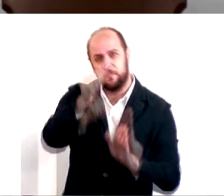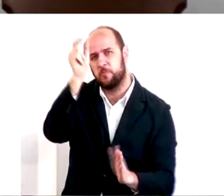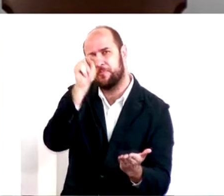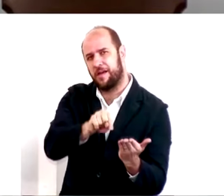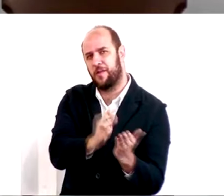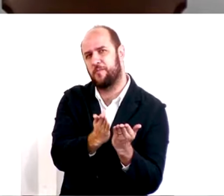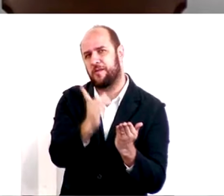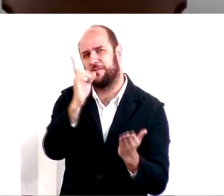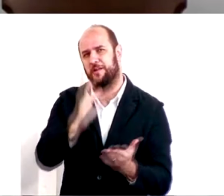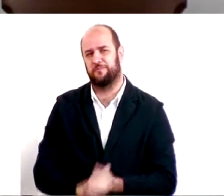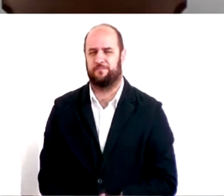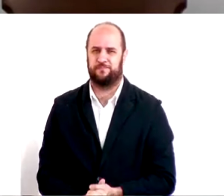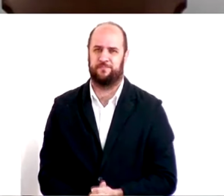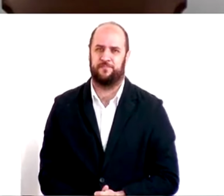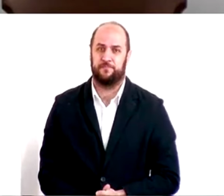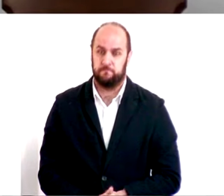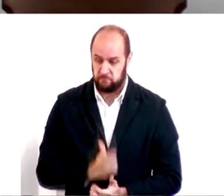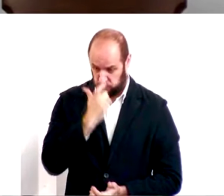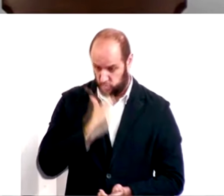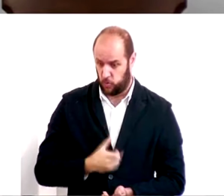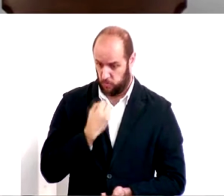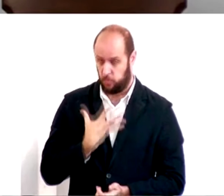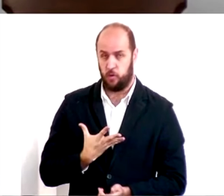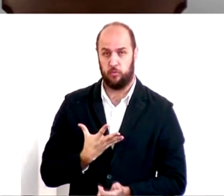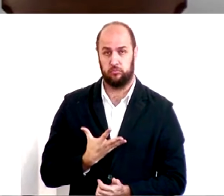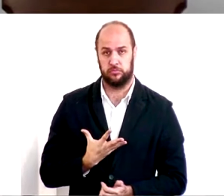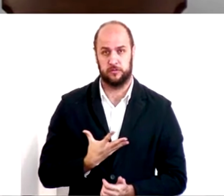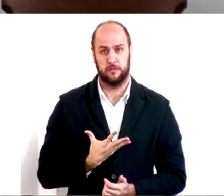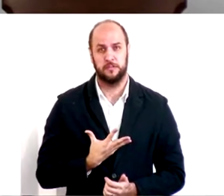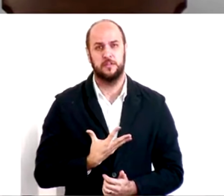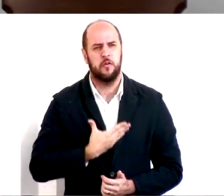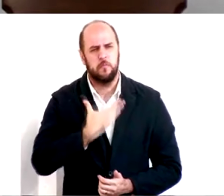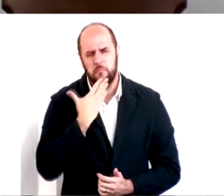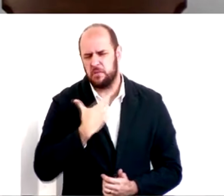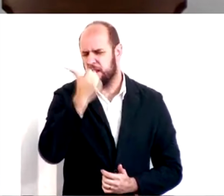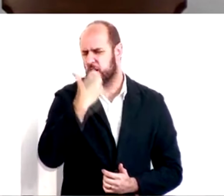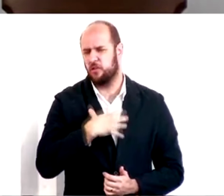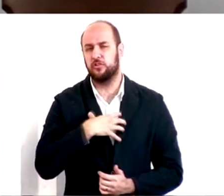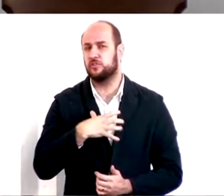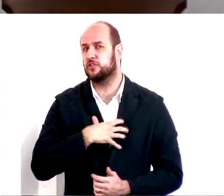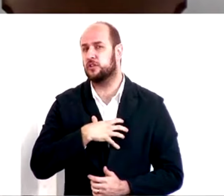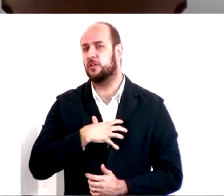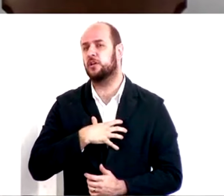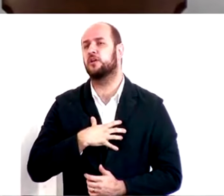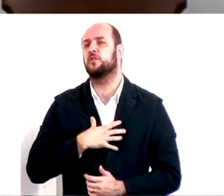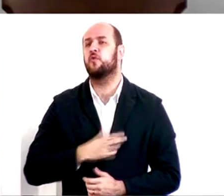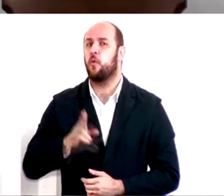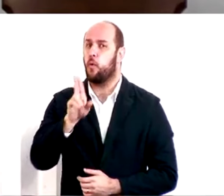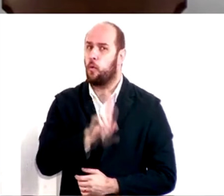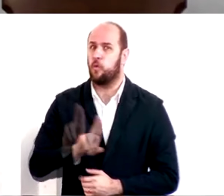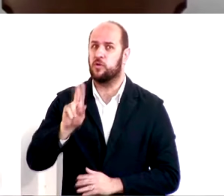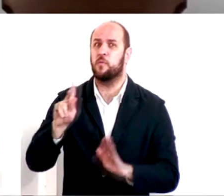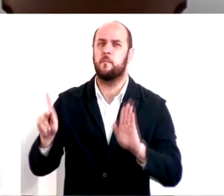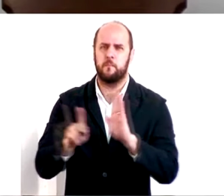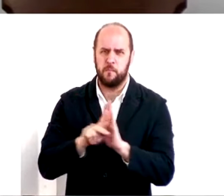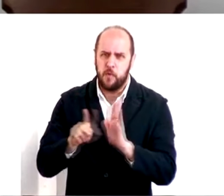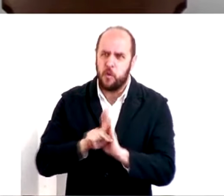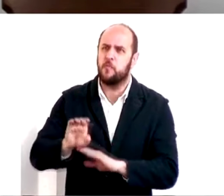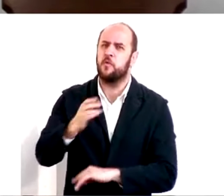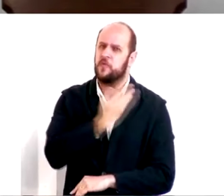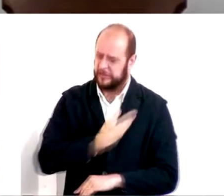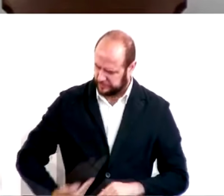bons cidadãos é fazer o uso da melhor maneira das ferramentas que o próprio Estado nos dá para participarmos